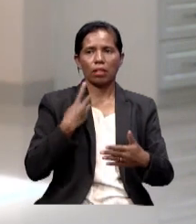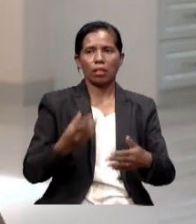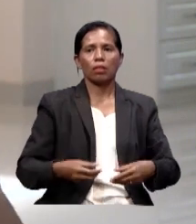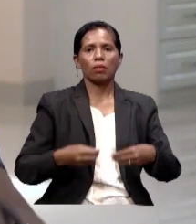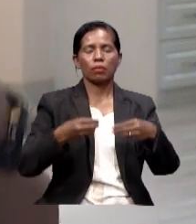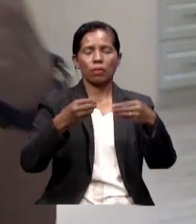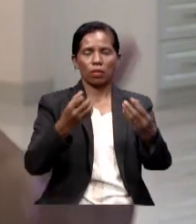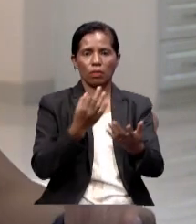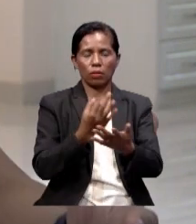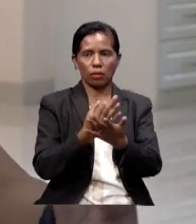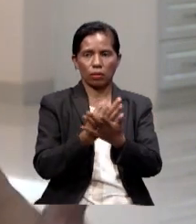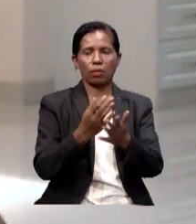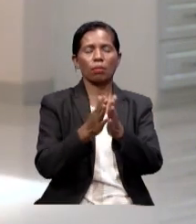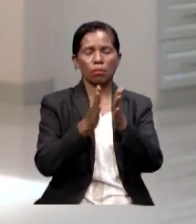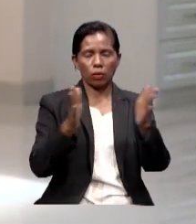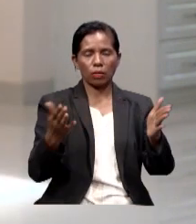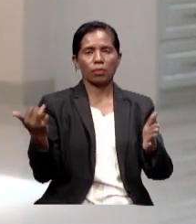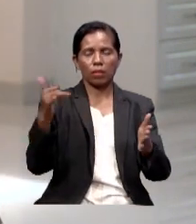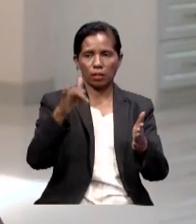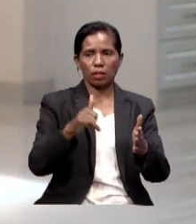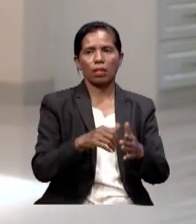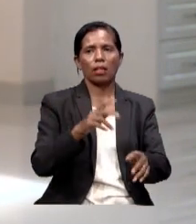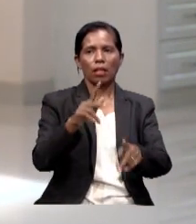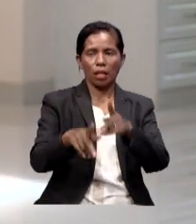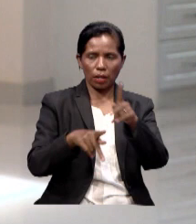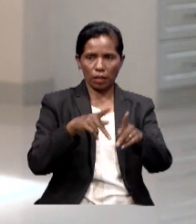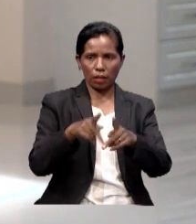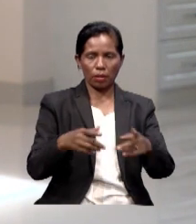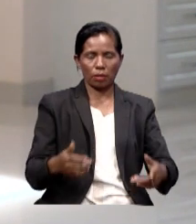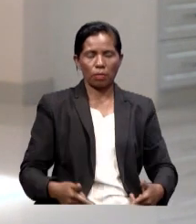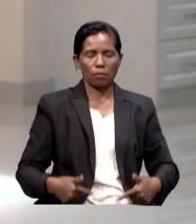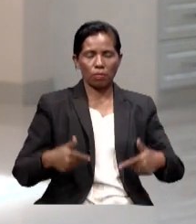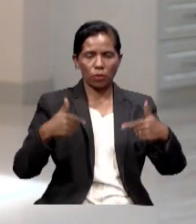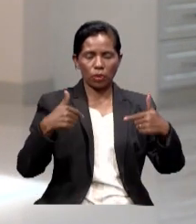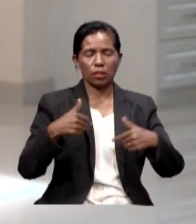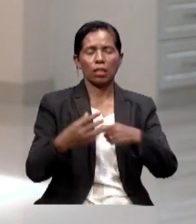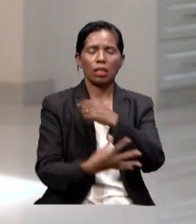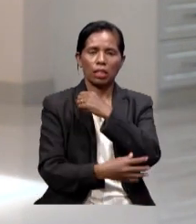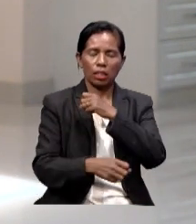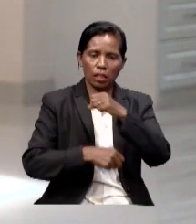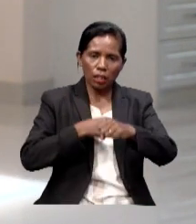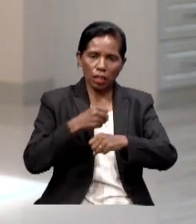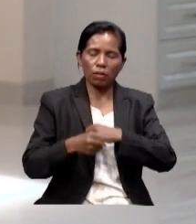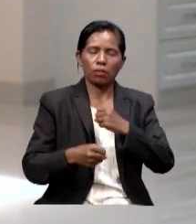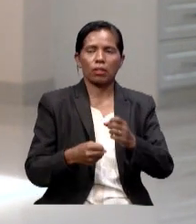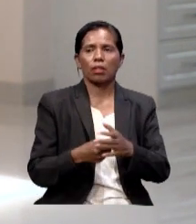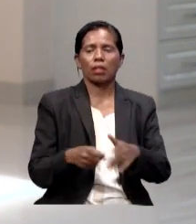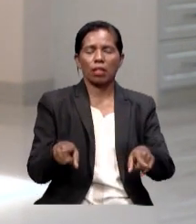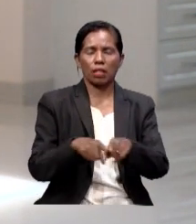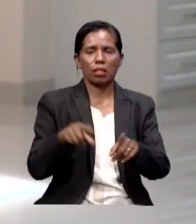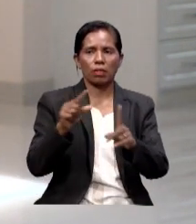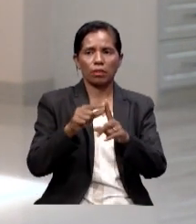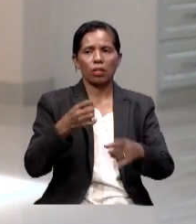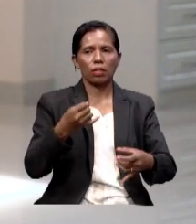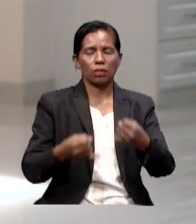subsídio nevema que bote teves masira enquanto o povo ne mori sem miséria ne lara. Ainda nene em termos de hanesa ita di hankar